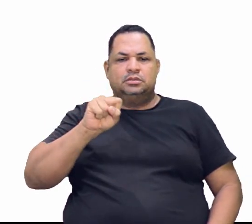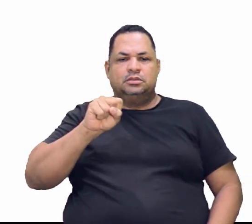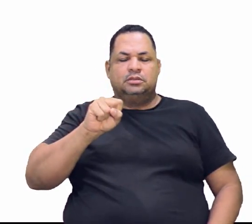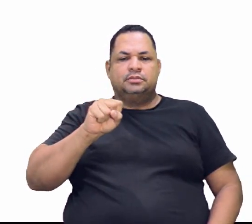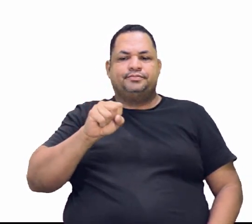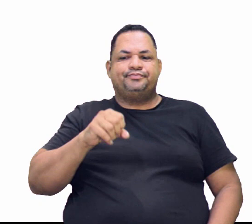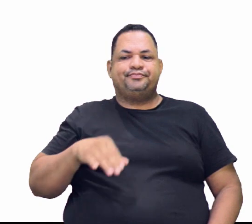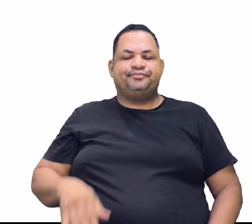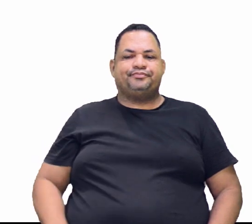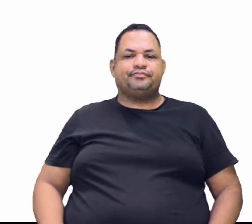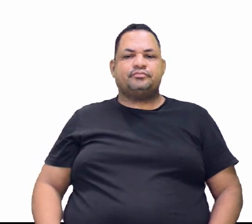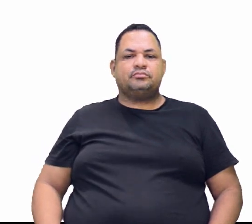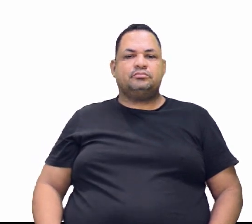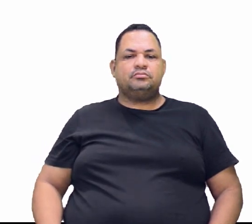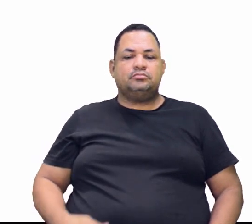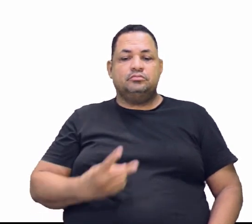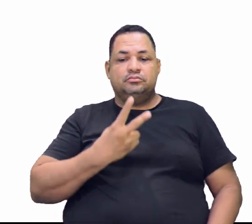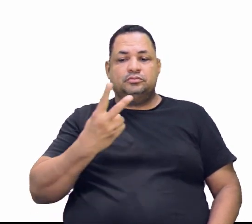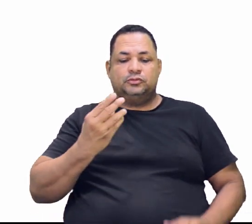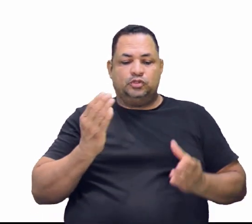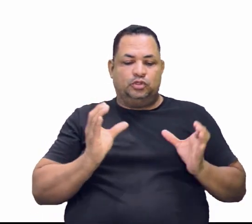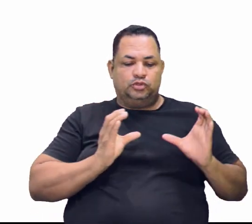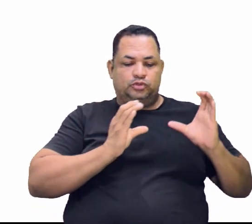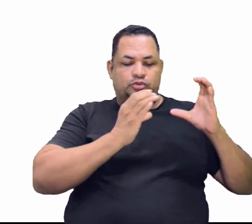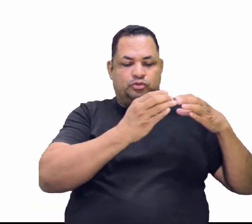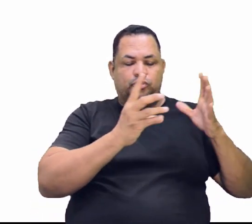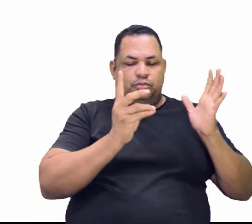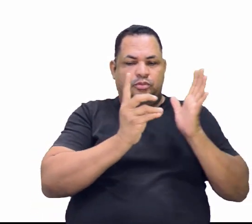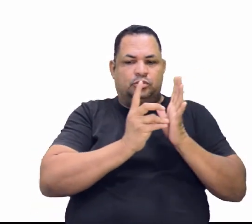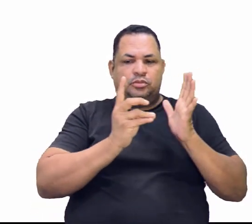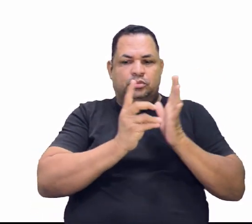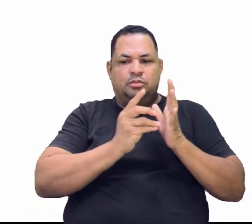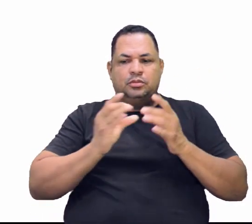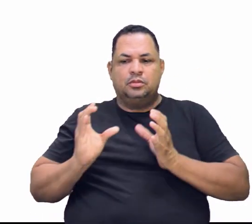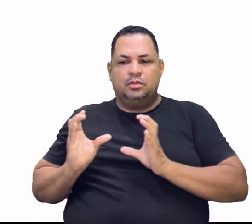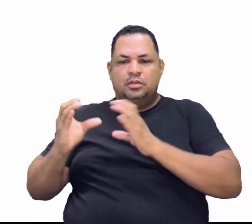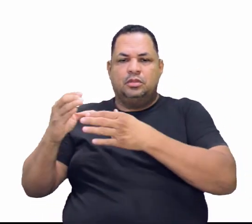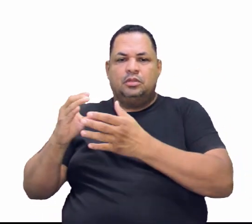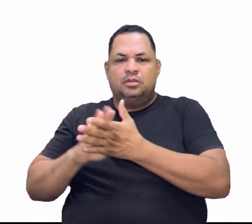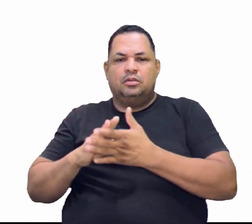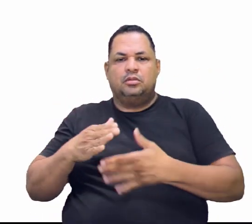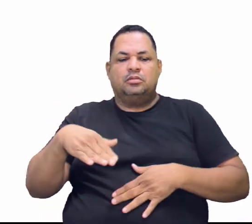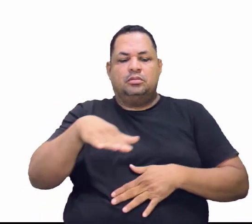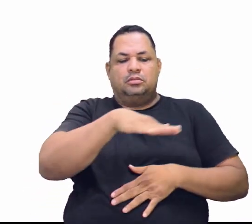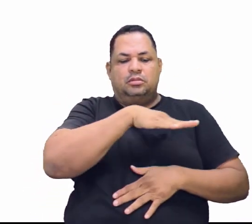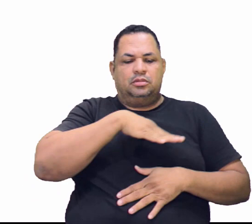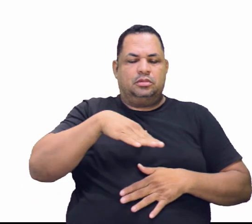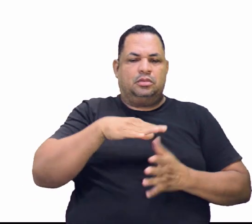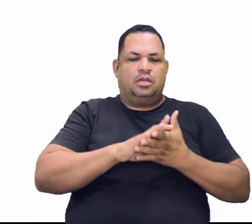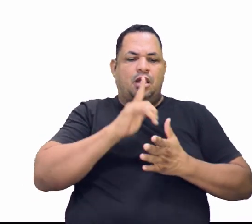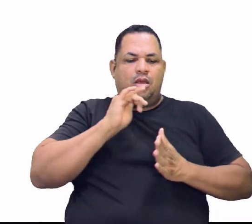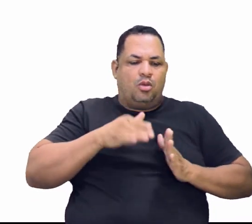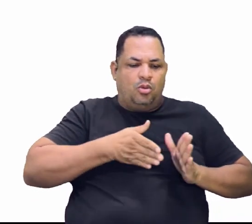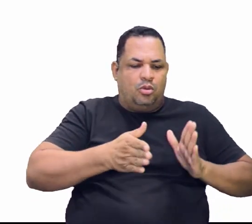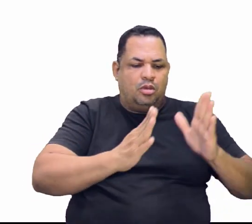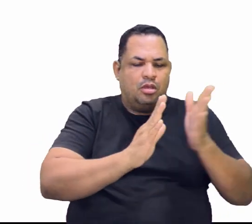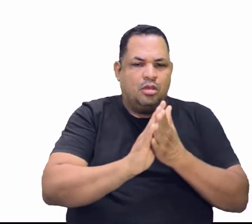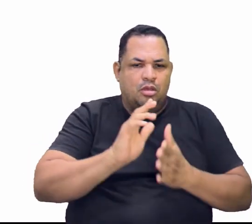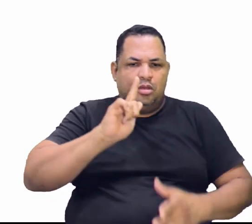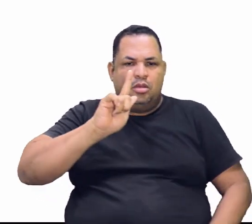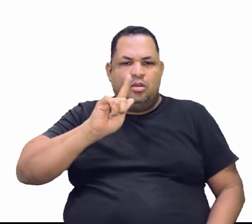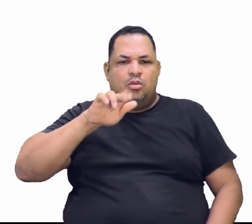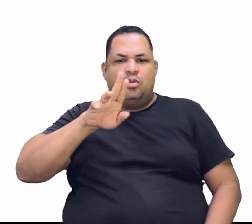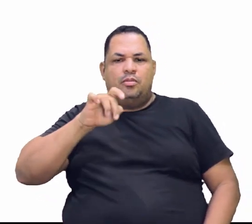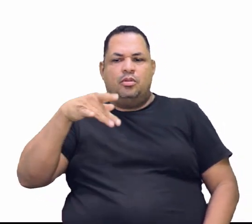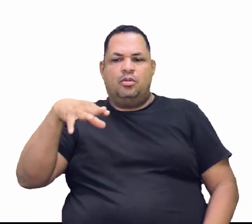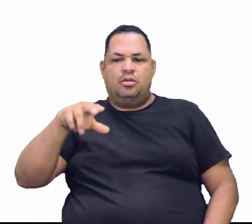Tuparis. Essas duas etnias, a região deles era o Guaporé. Isso já